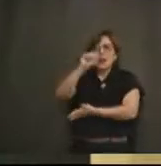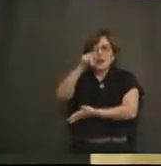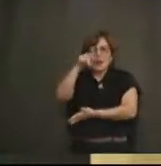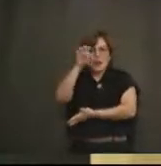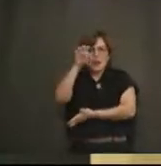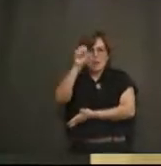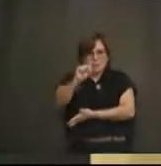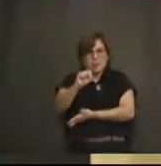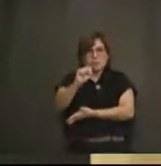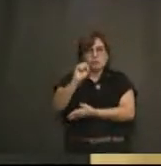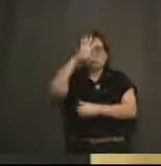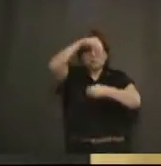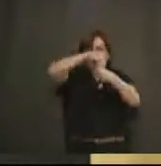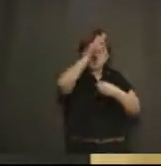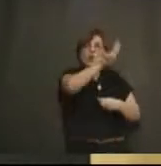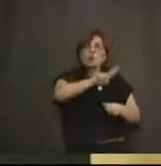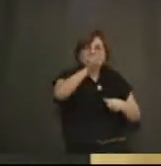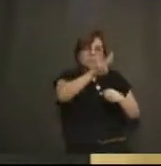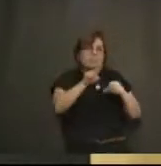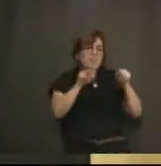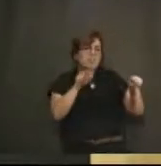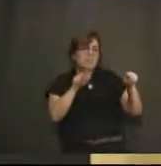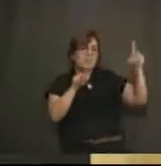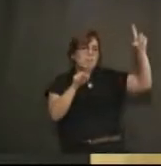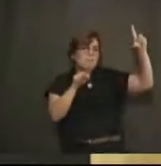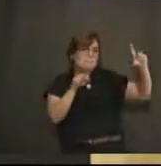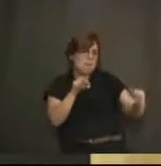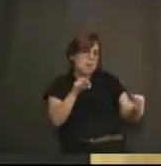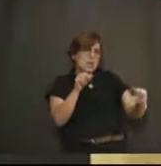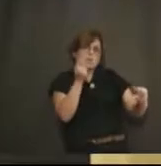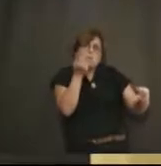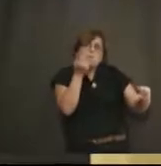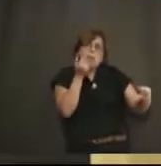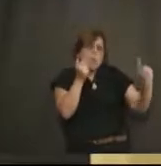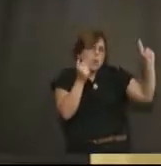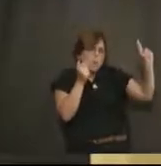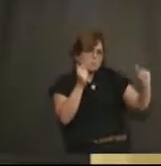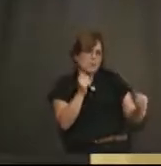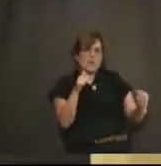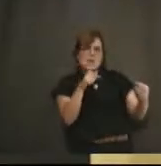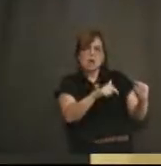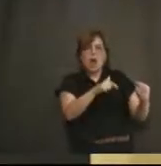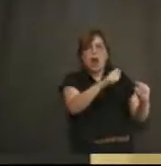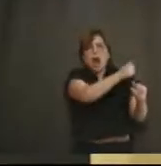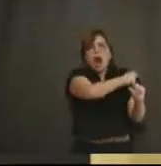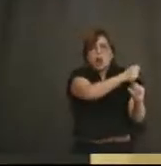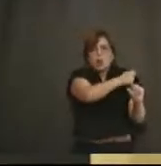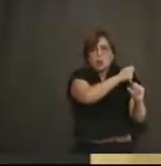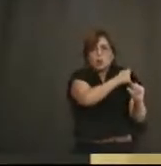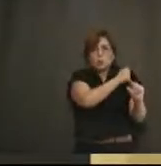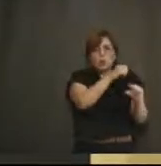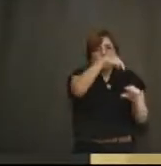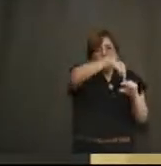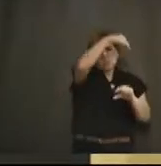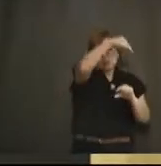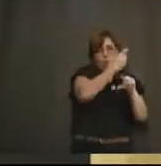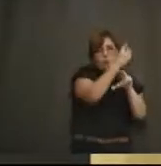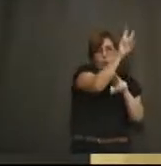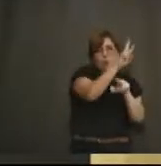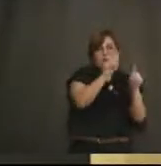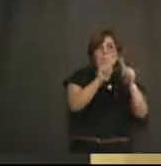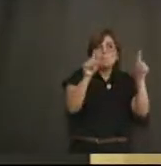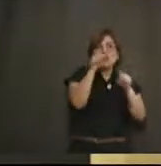um pouquinho menos alunos de mestrado e doutorado do que a UFPA, mas que está na região sul,